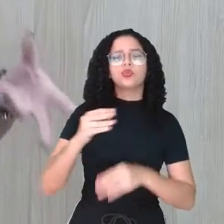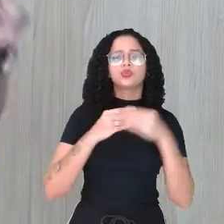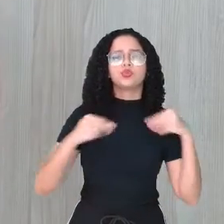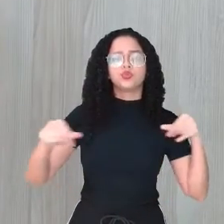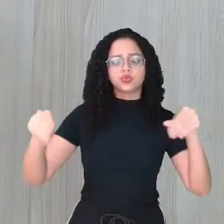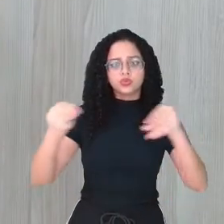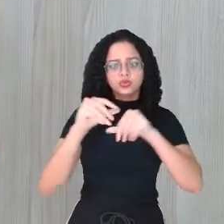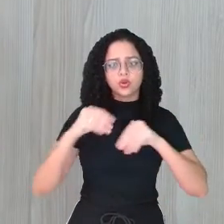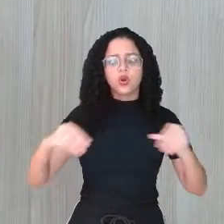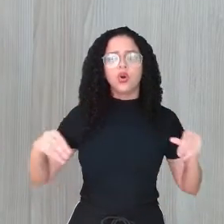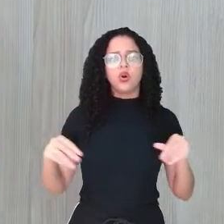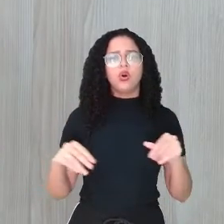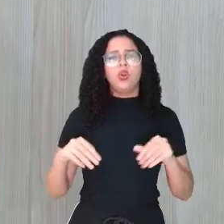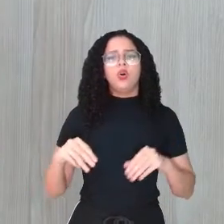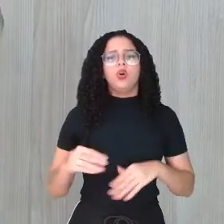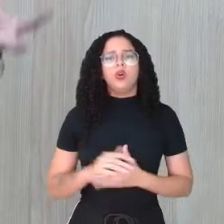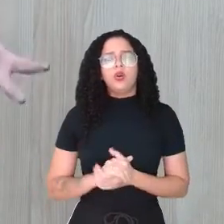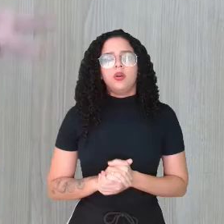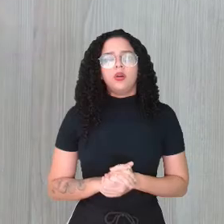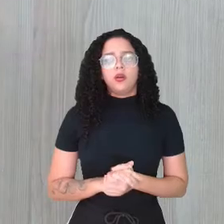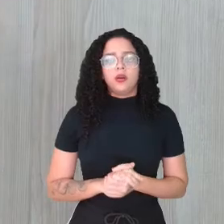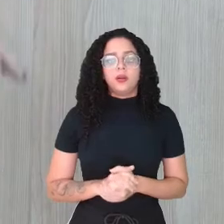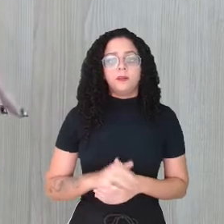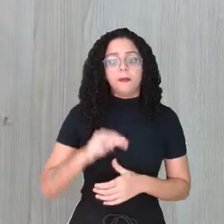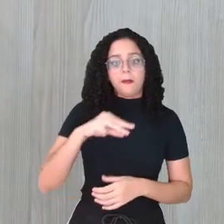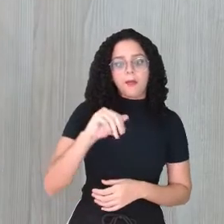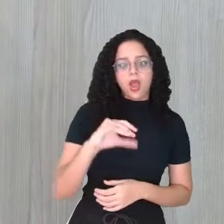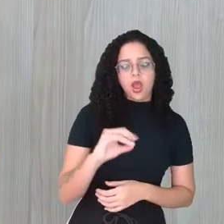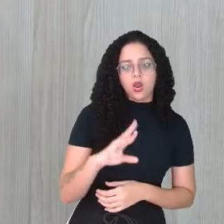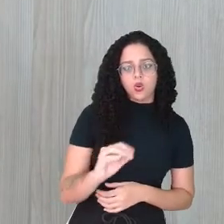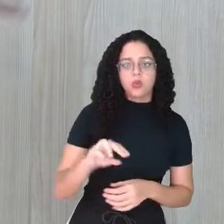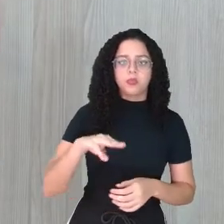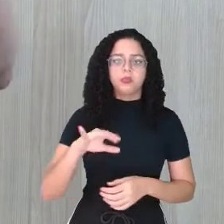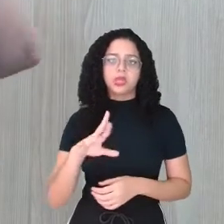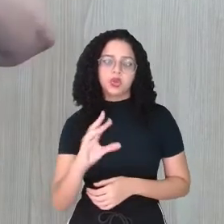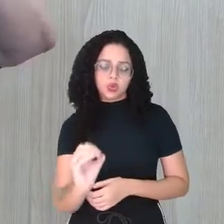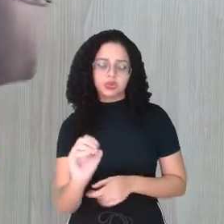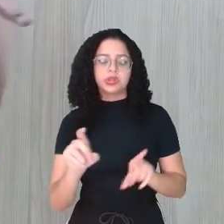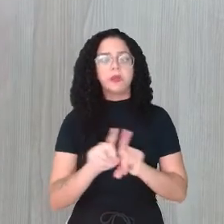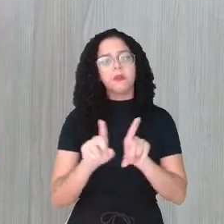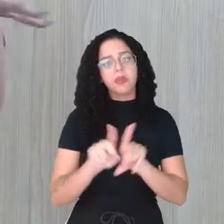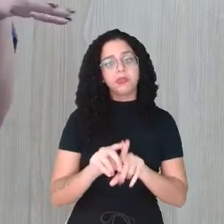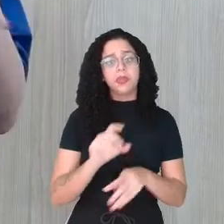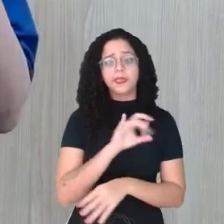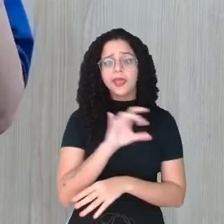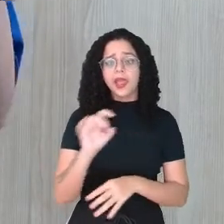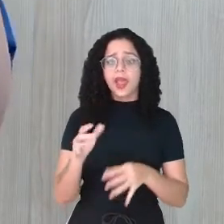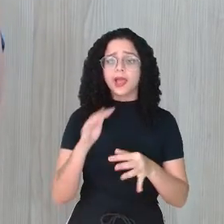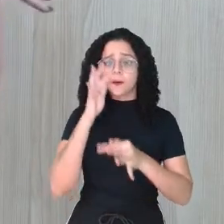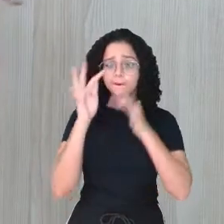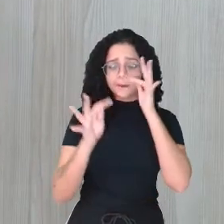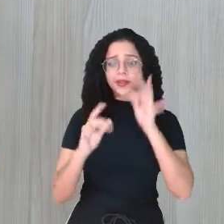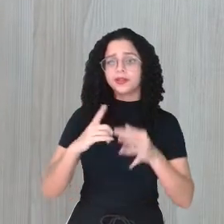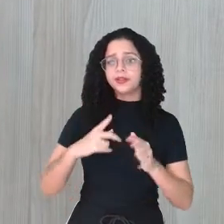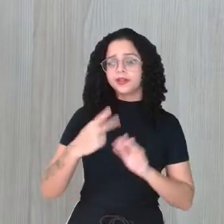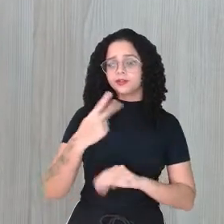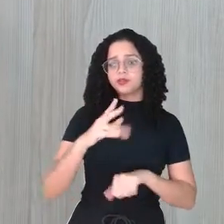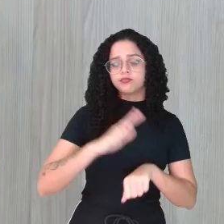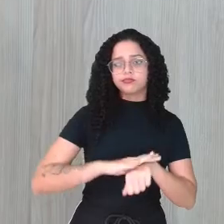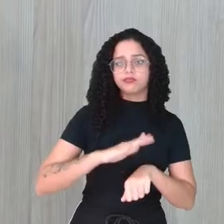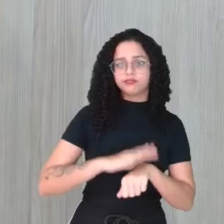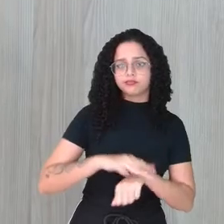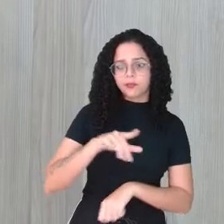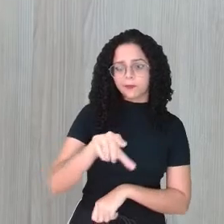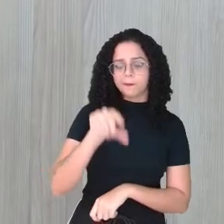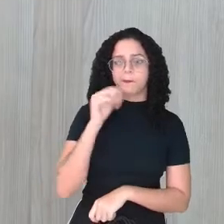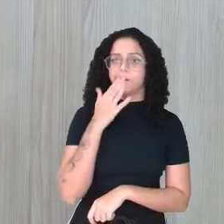Determinados nutrientes, né? Macronutrientes e micronutrientes que estão ali no solo. Cada planta tem o seu, né? A sua